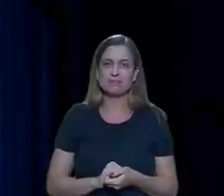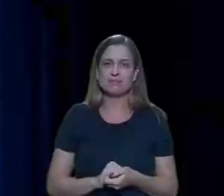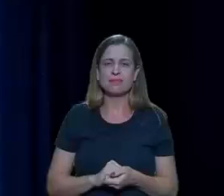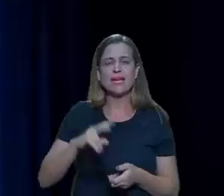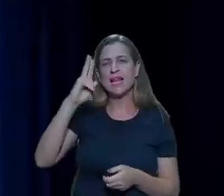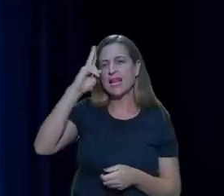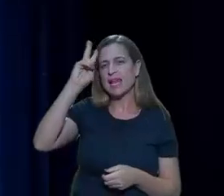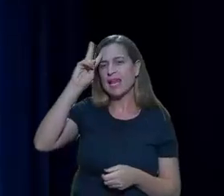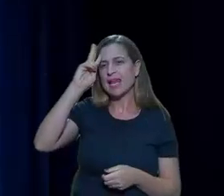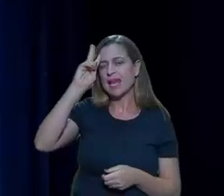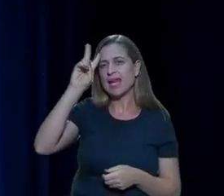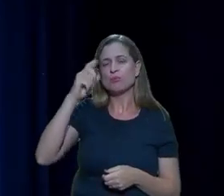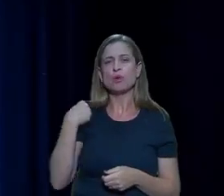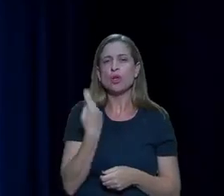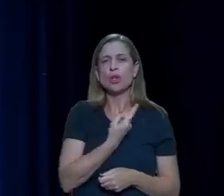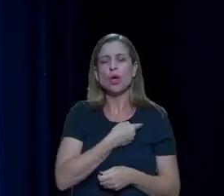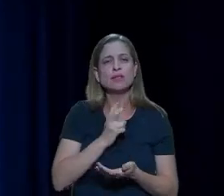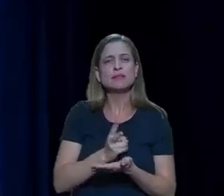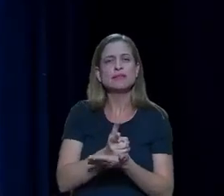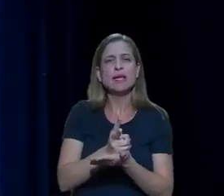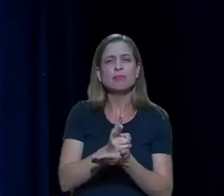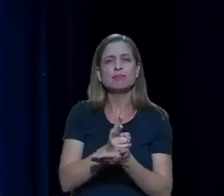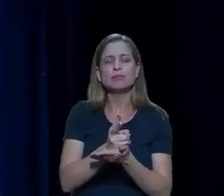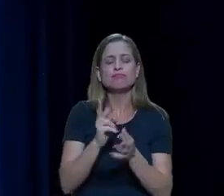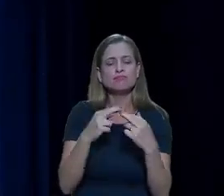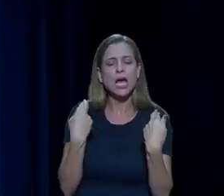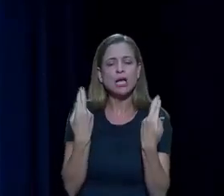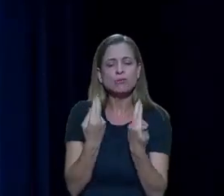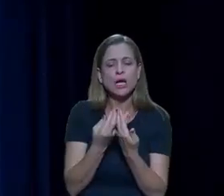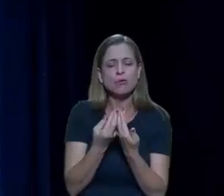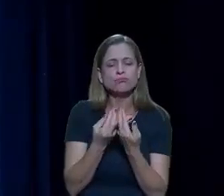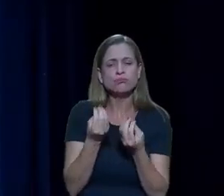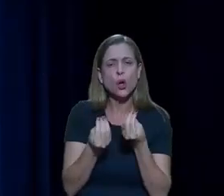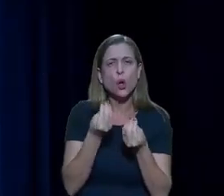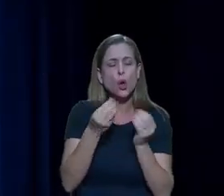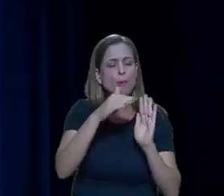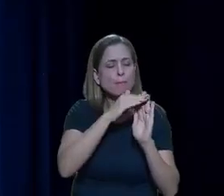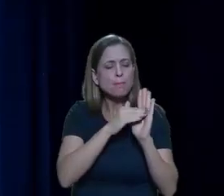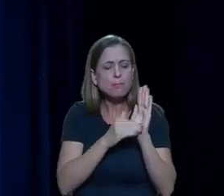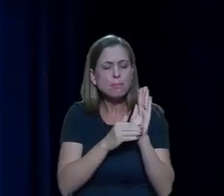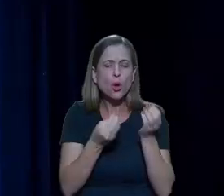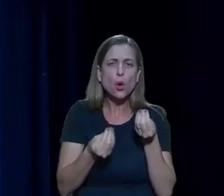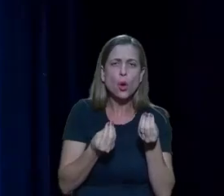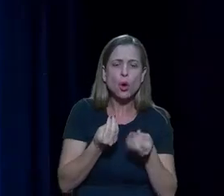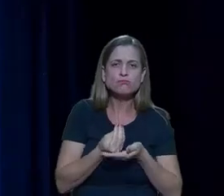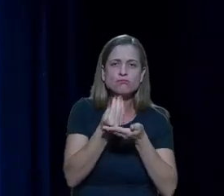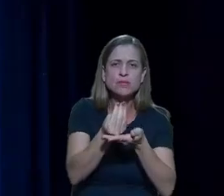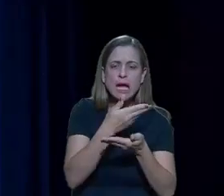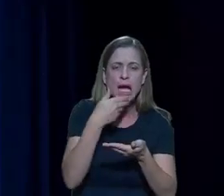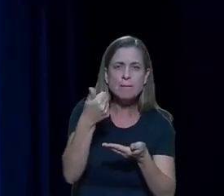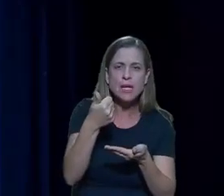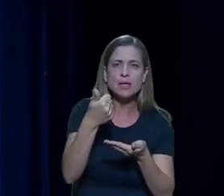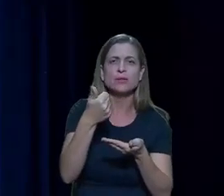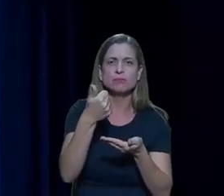Eu lembro que a gente sempre, nas reuniões de pauta, né, César, ficava pensando como que a gente vai entregar melhor, de como que a gente ia